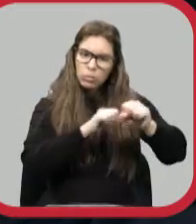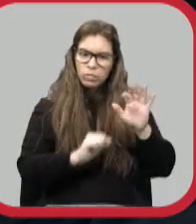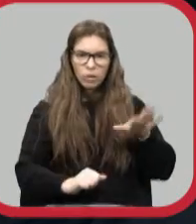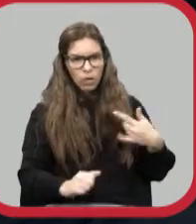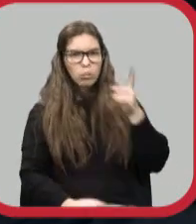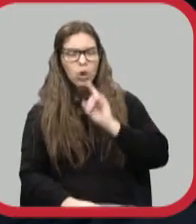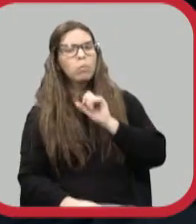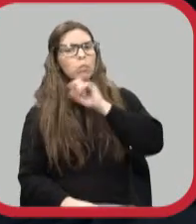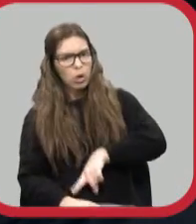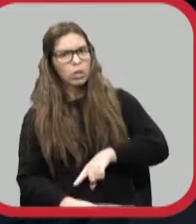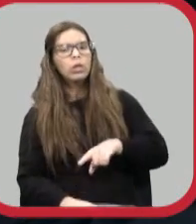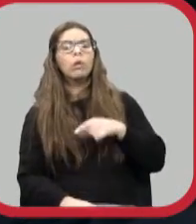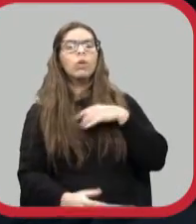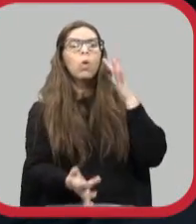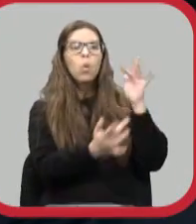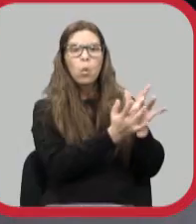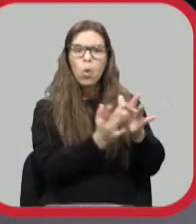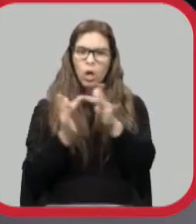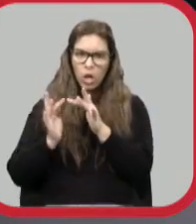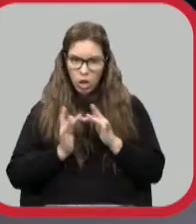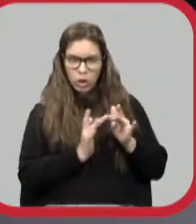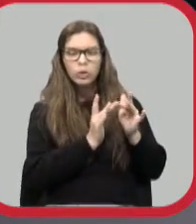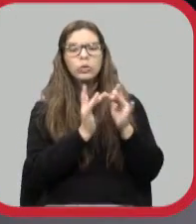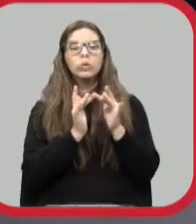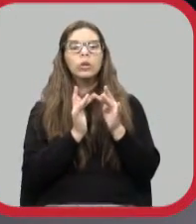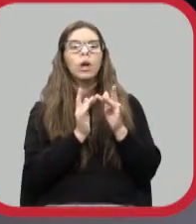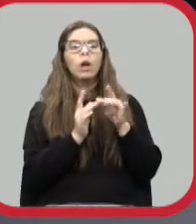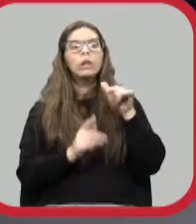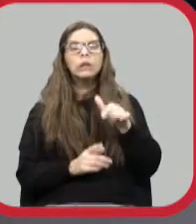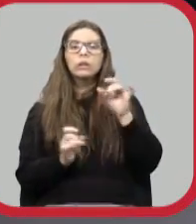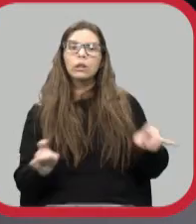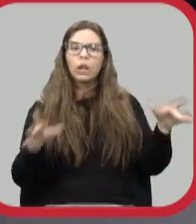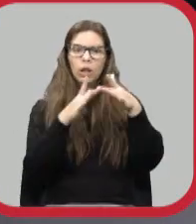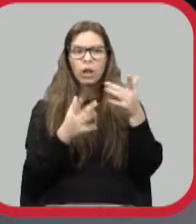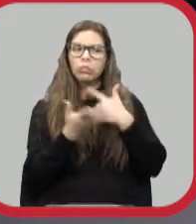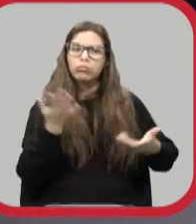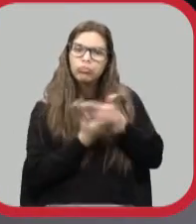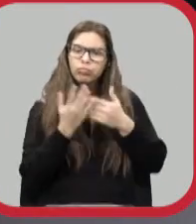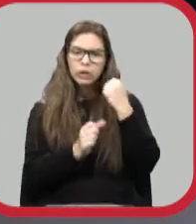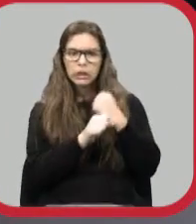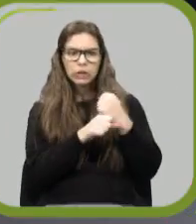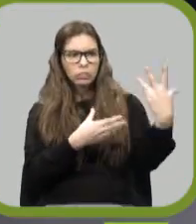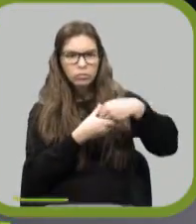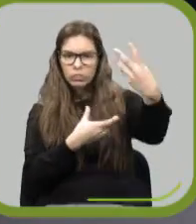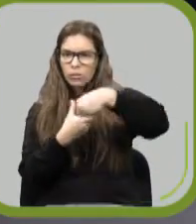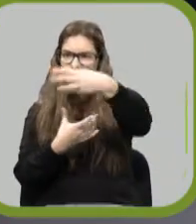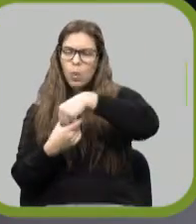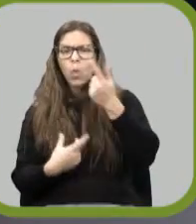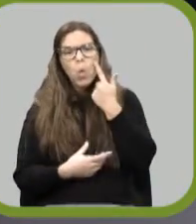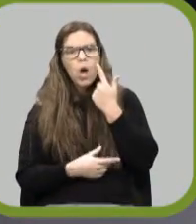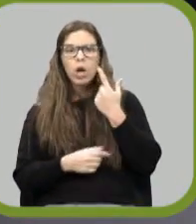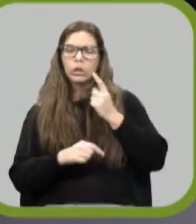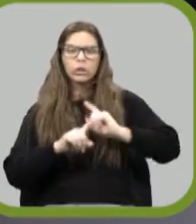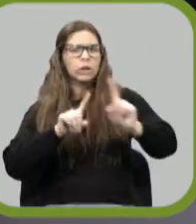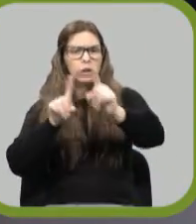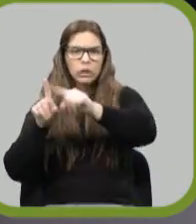América Latina. Começou a fazer contactos, ela é uma networker brutal, ela envolve toda a gente, conhece toda a